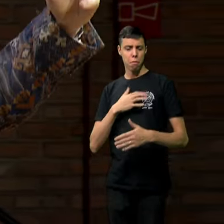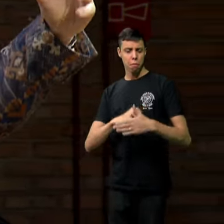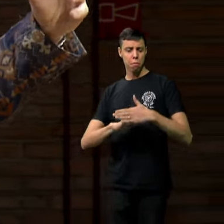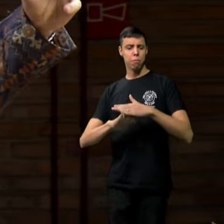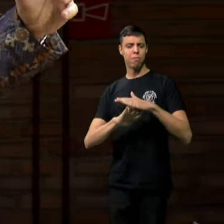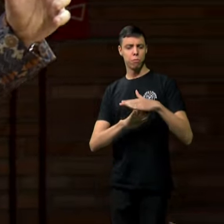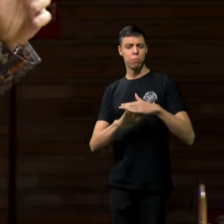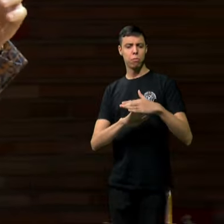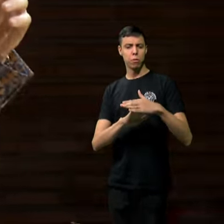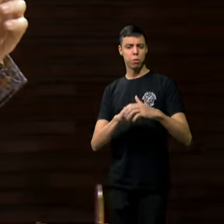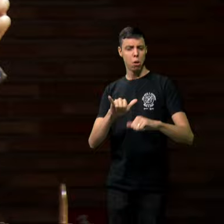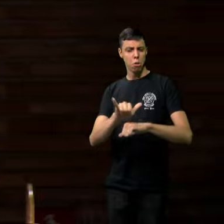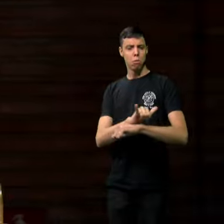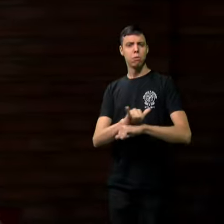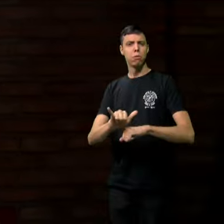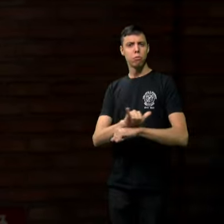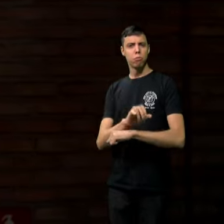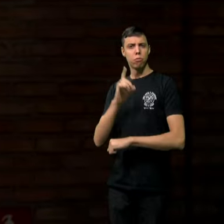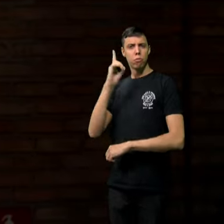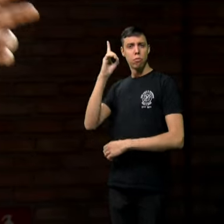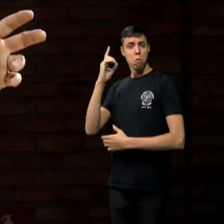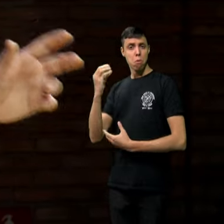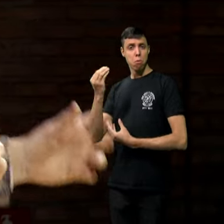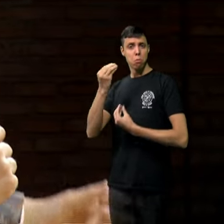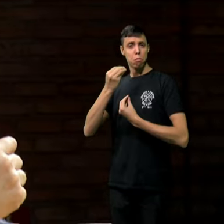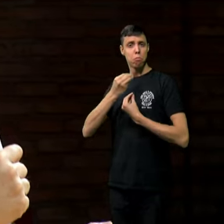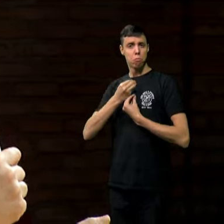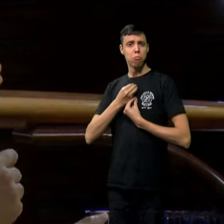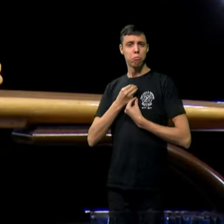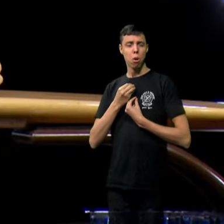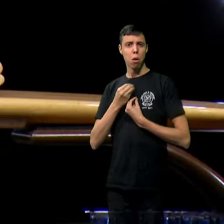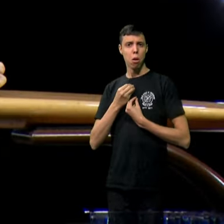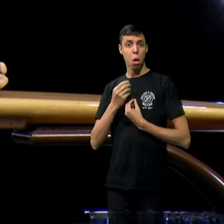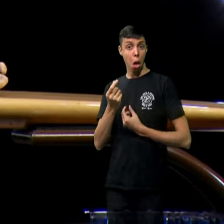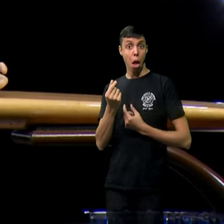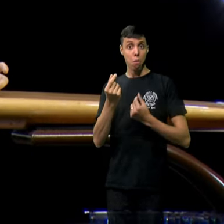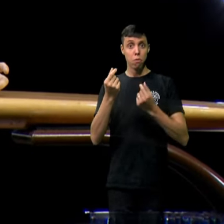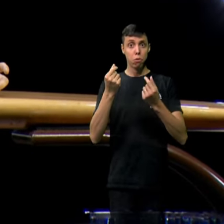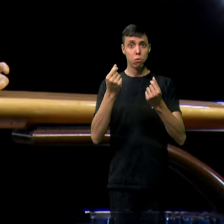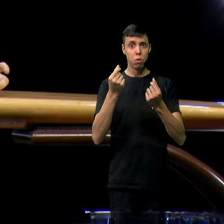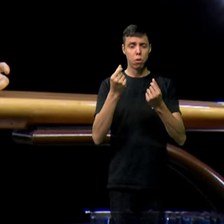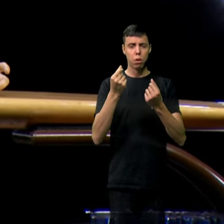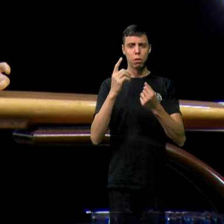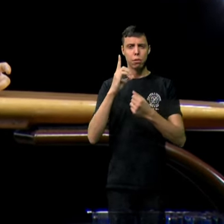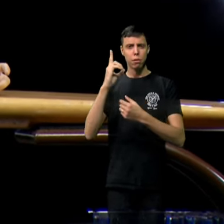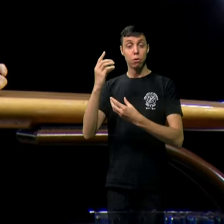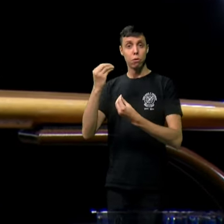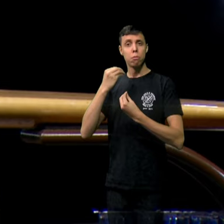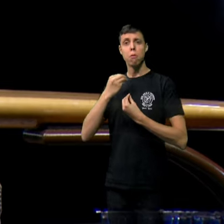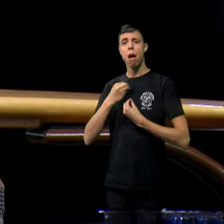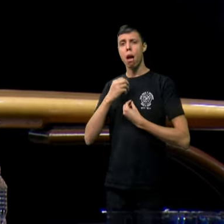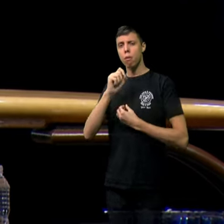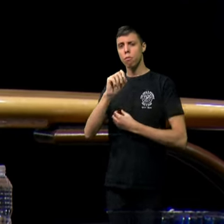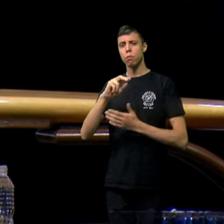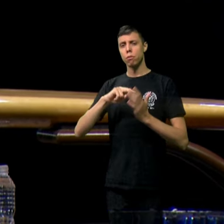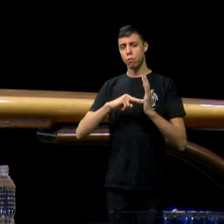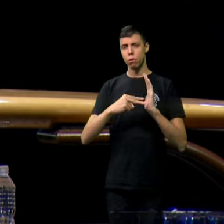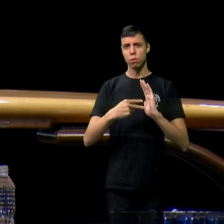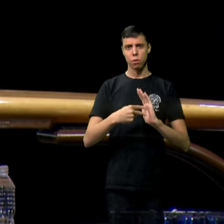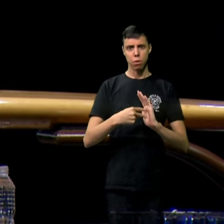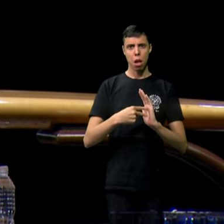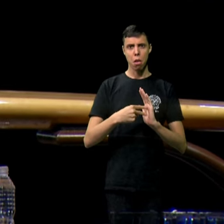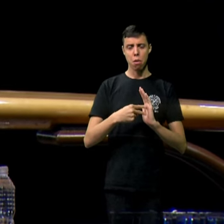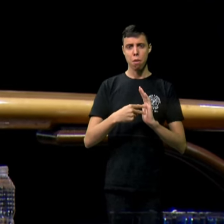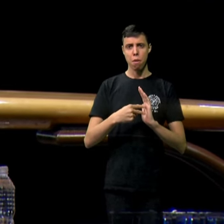estratégias vieram. Você tem que entender que toda a riqueza e a prosperidade que Deus nos deu, não veio por faculdade